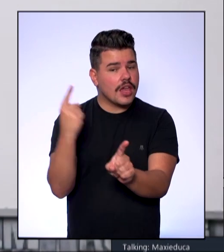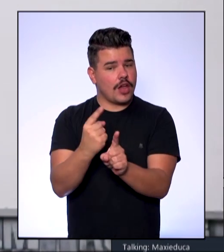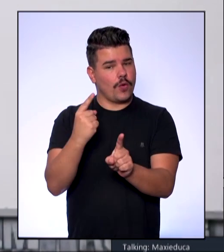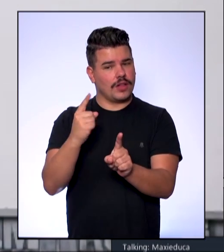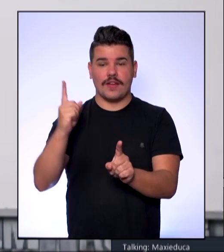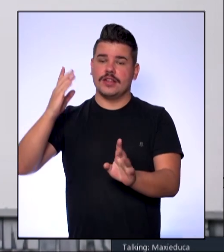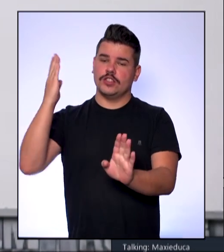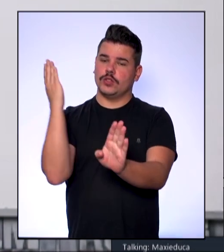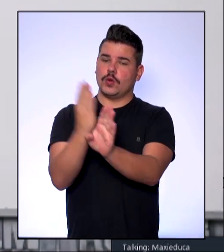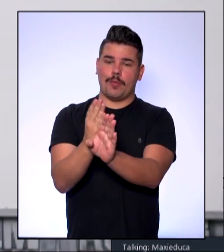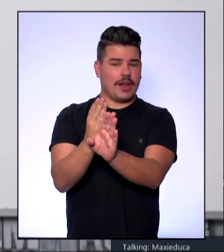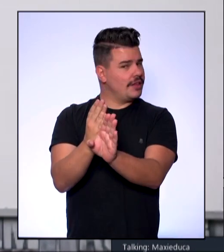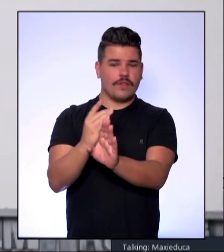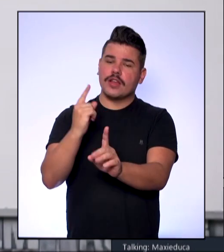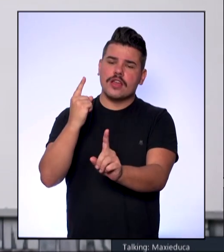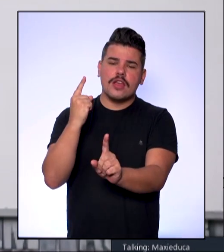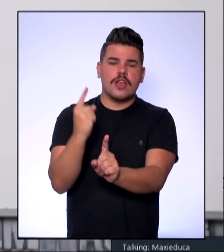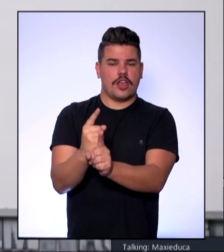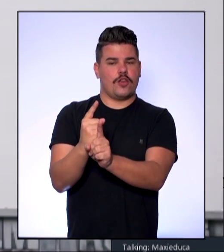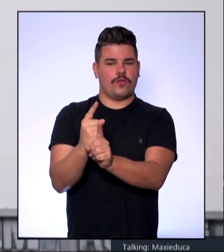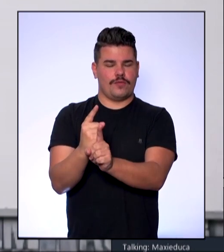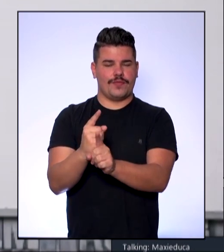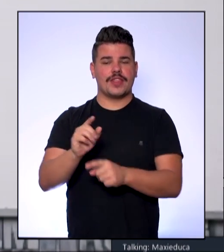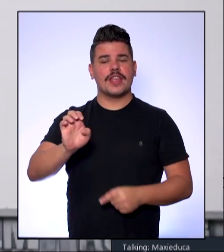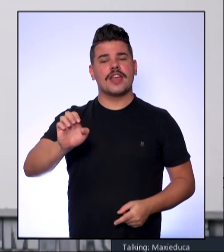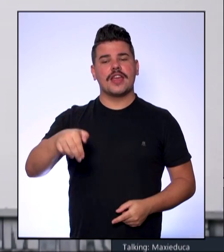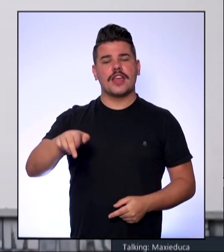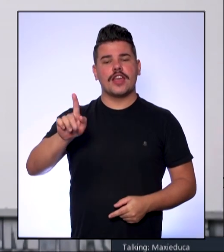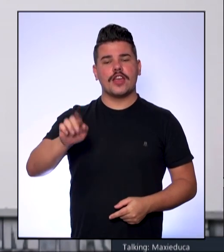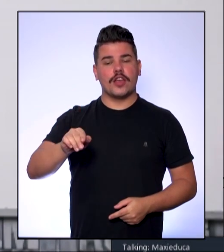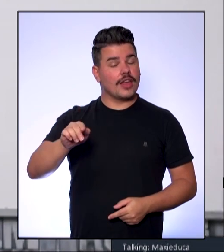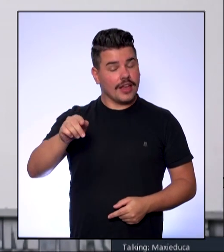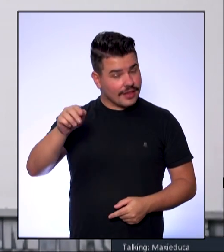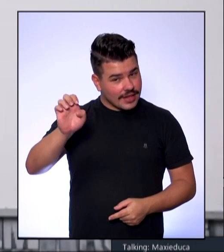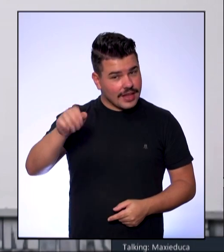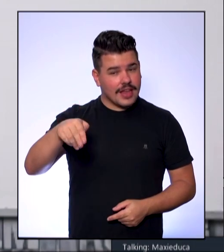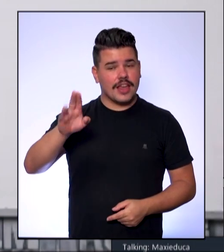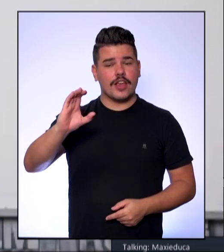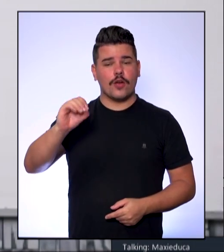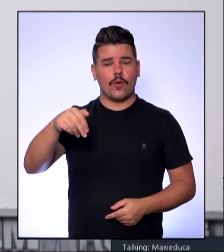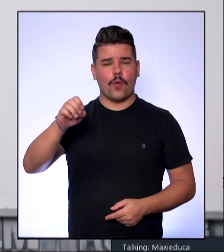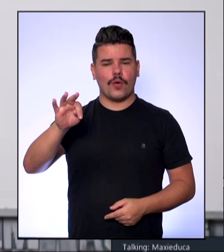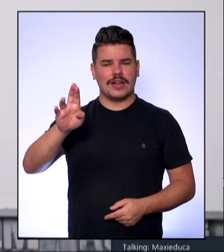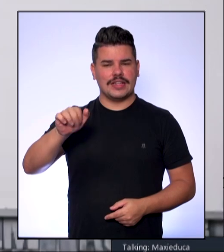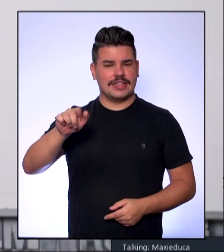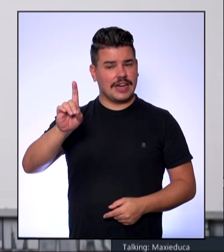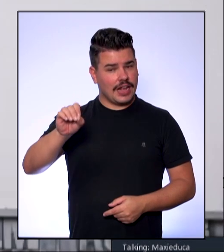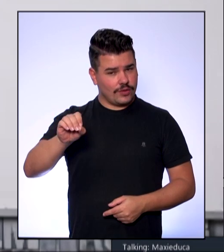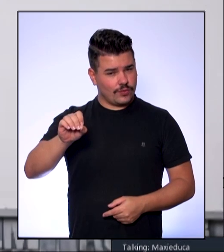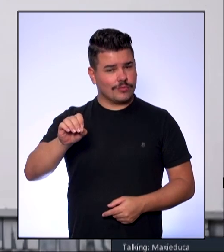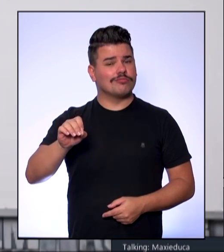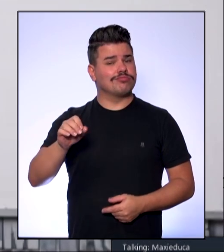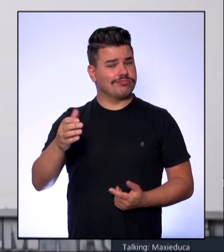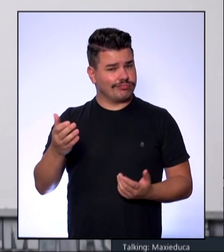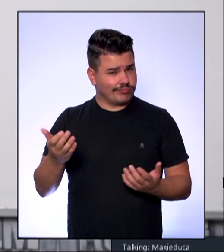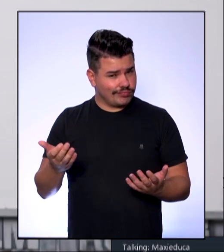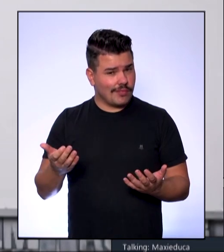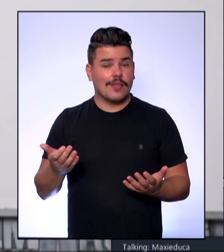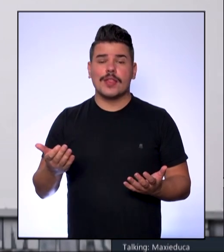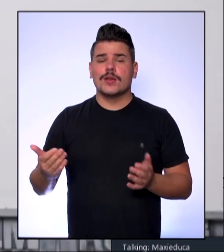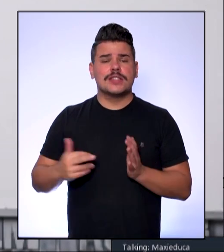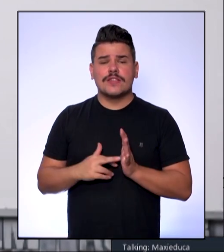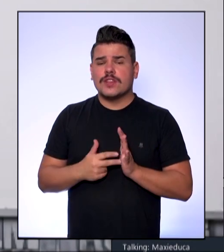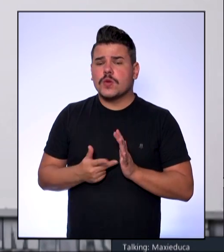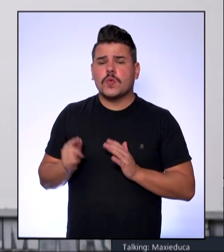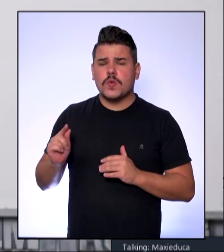Legal, professor. Se ele foi encontrado, já vai cair por terra aquela ideia de que o Brasil era